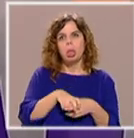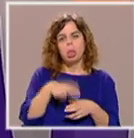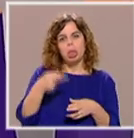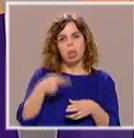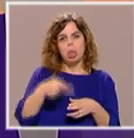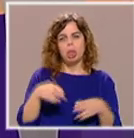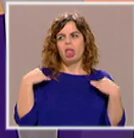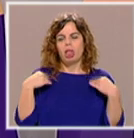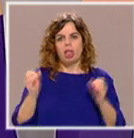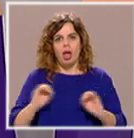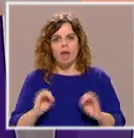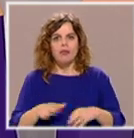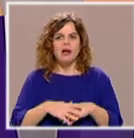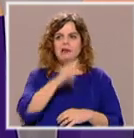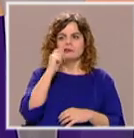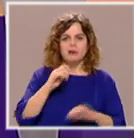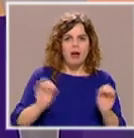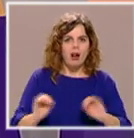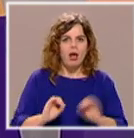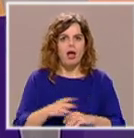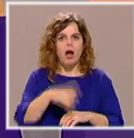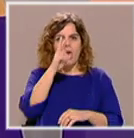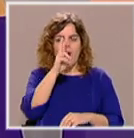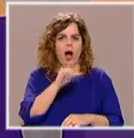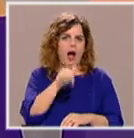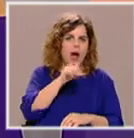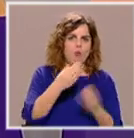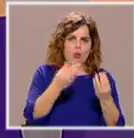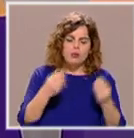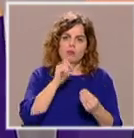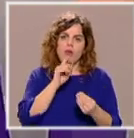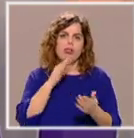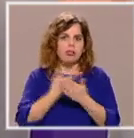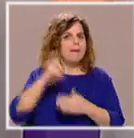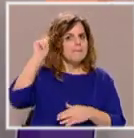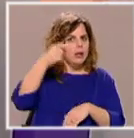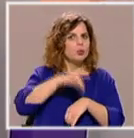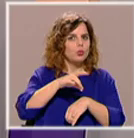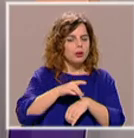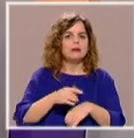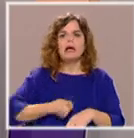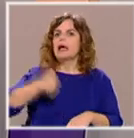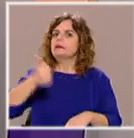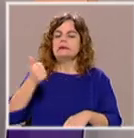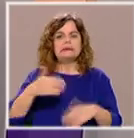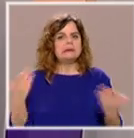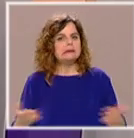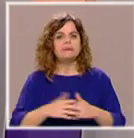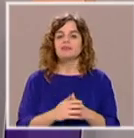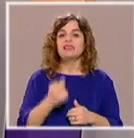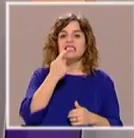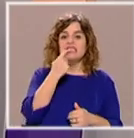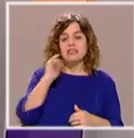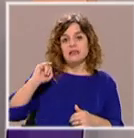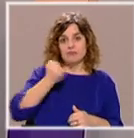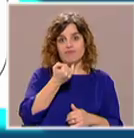oral ou consumir bebidas alcoólicas em excesso podem provocar algumas doenças deste sistema. Trouxemos aqui aquelas mais comuns. O caso da cárie dentária, como o